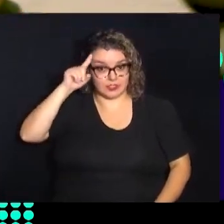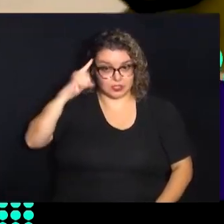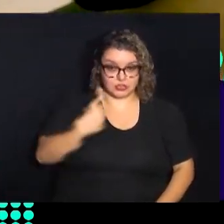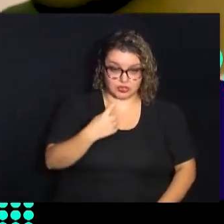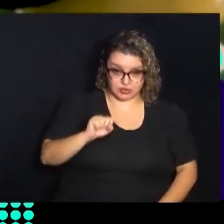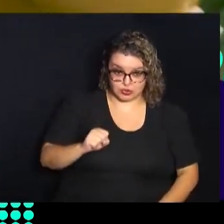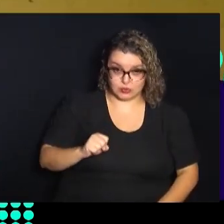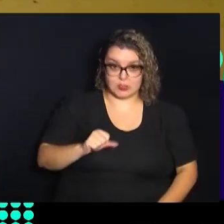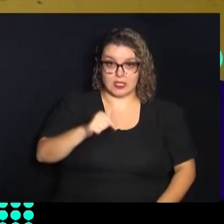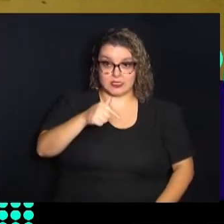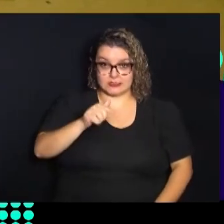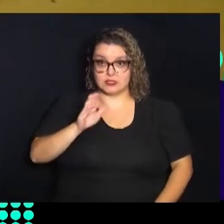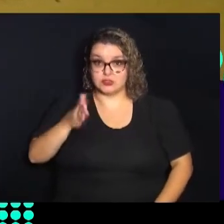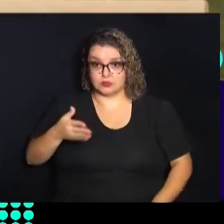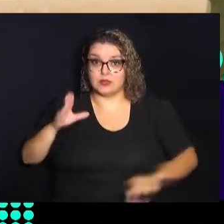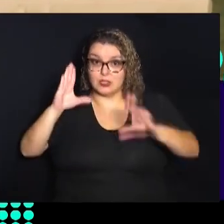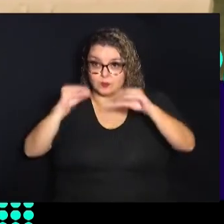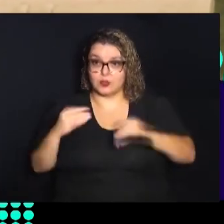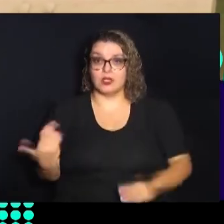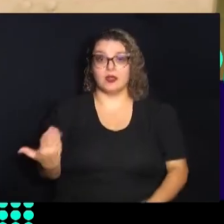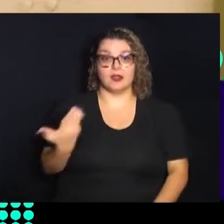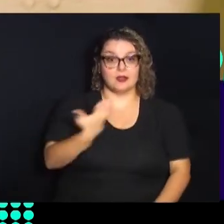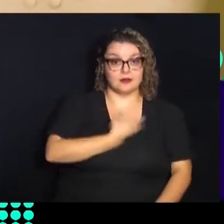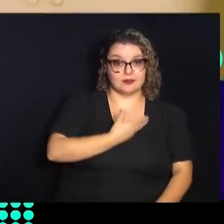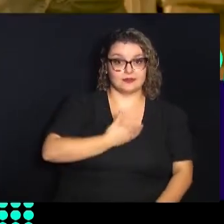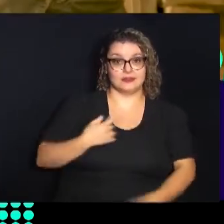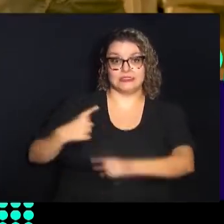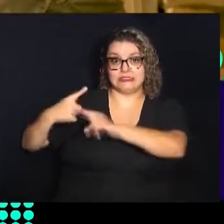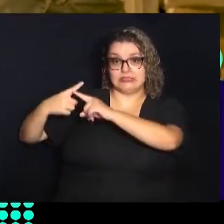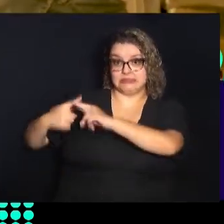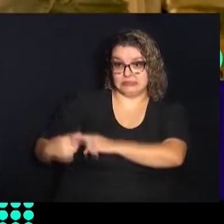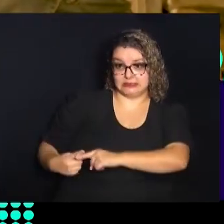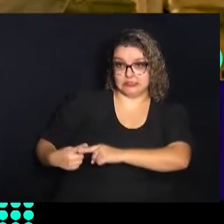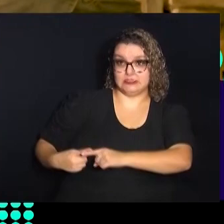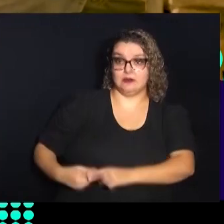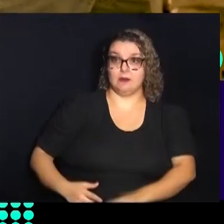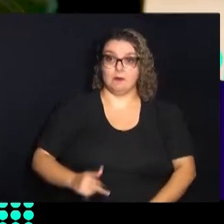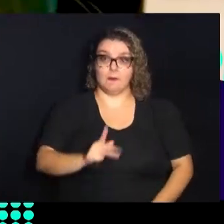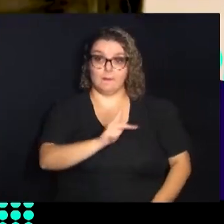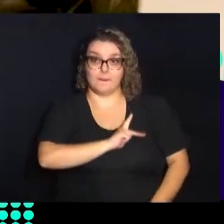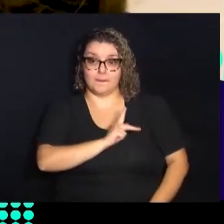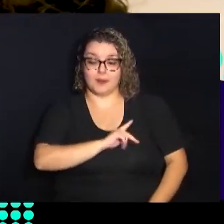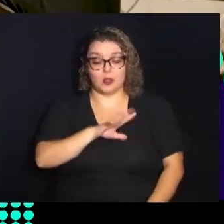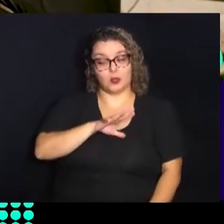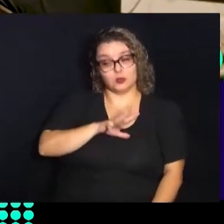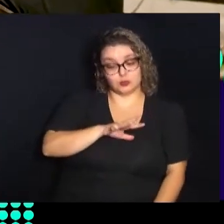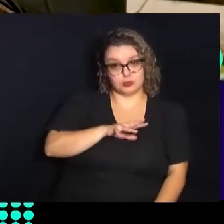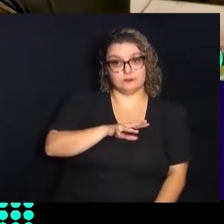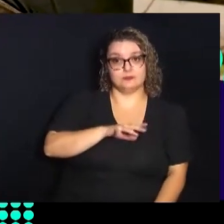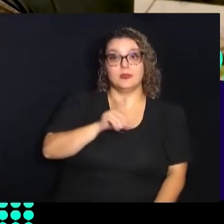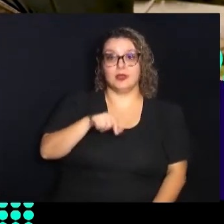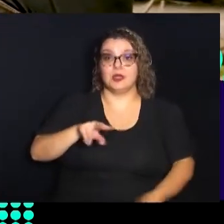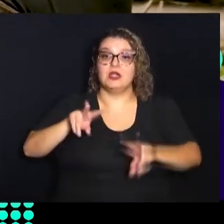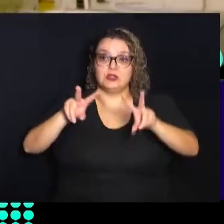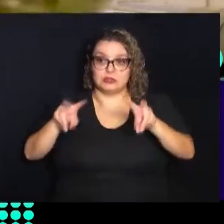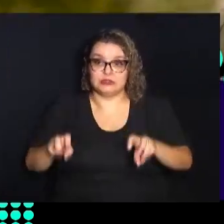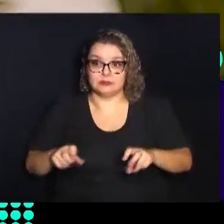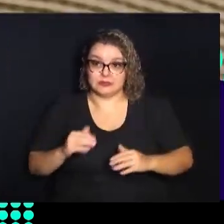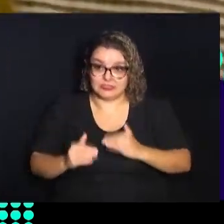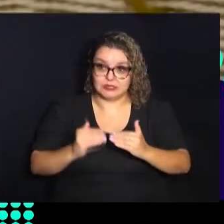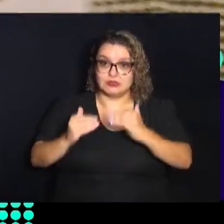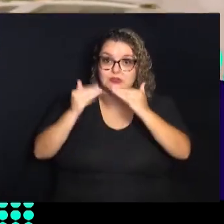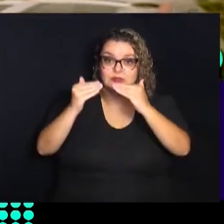dia 18, às 7h30 da noite. Amizade e rivalidade entre palmeirense e corintiano é o